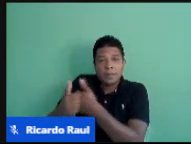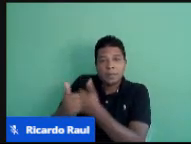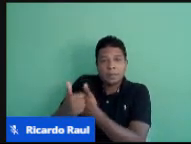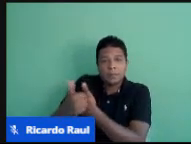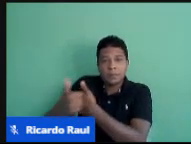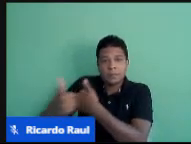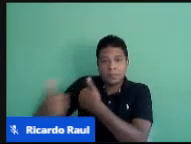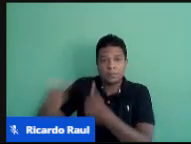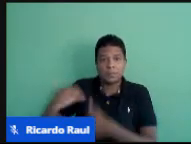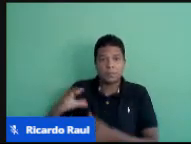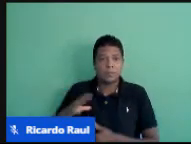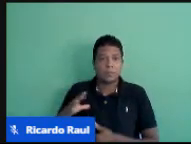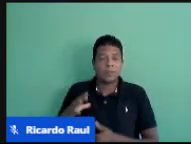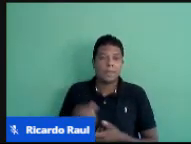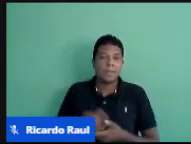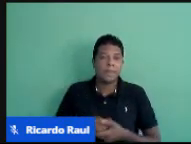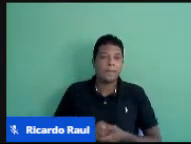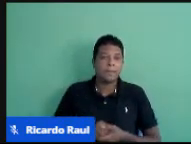centro.